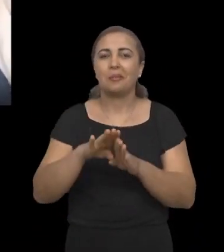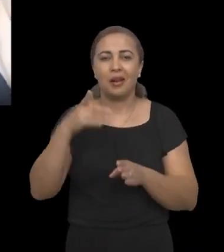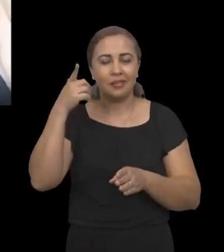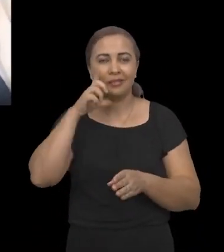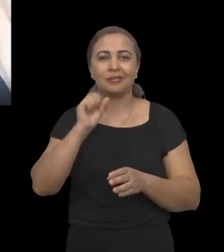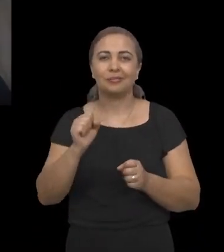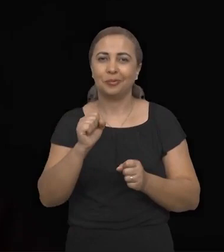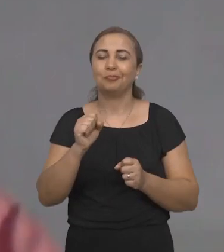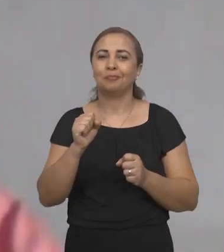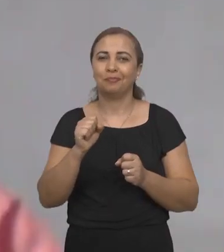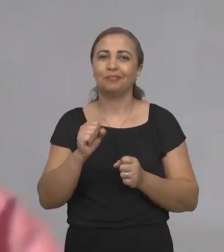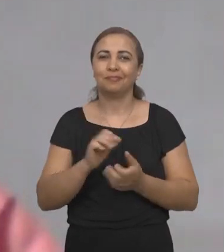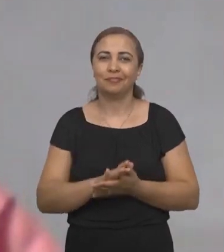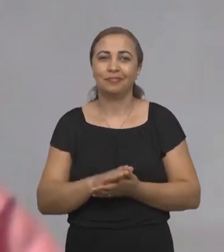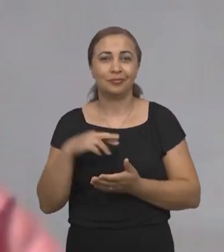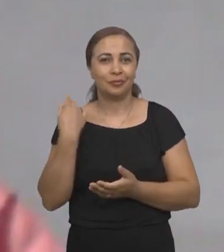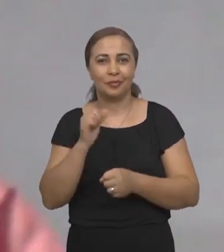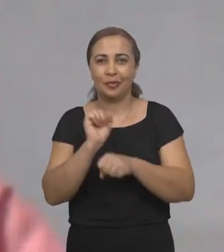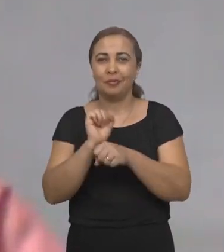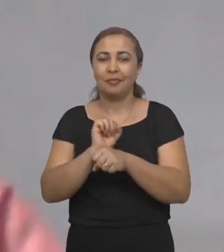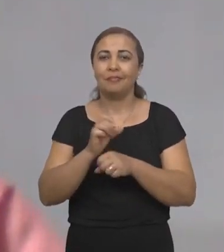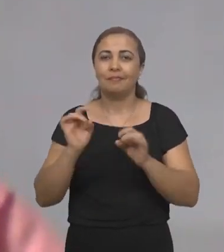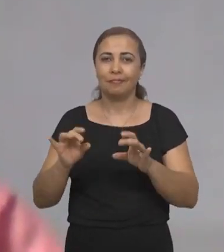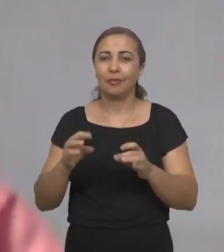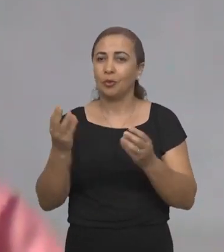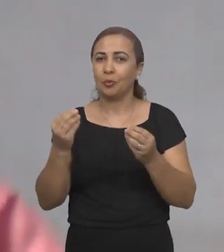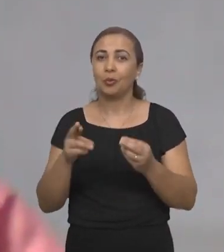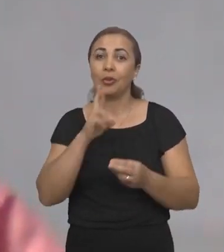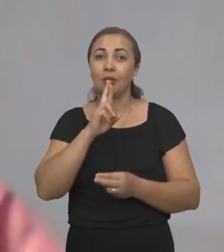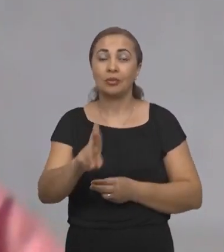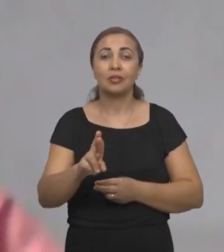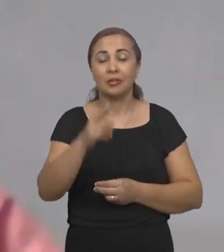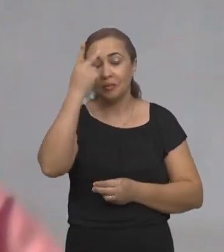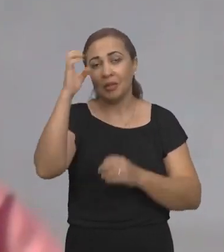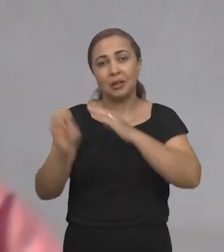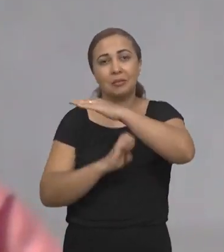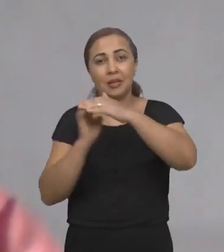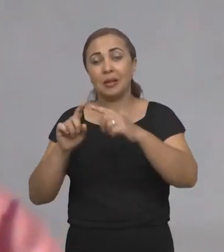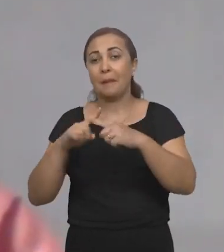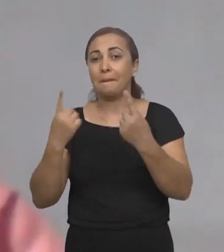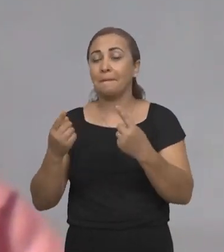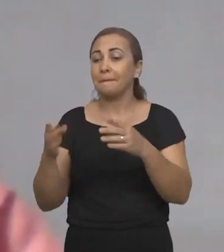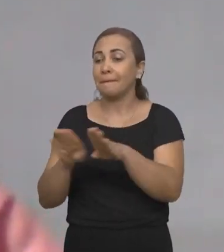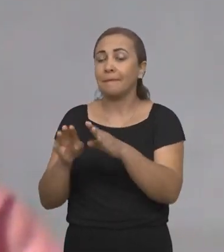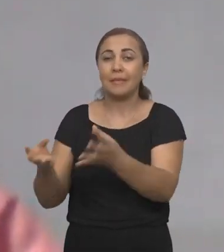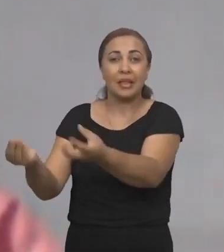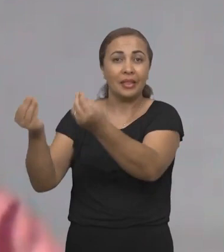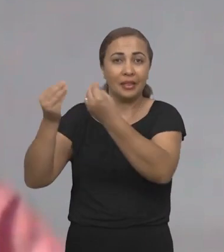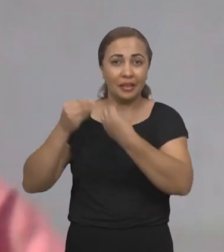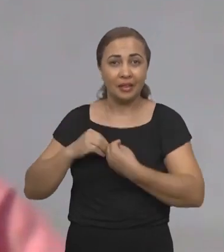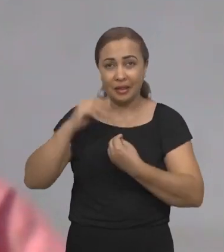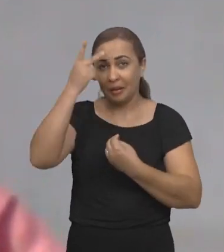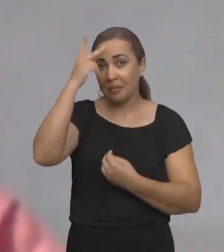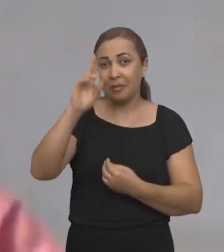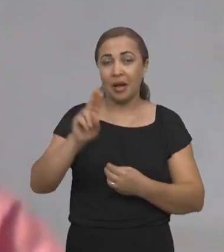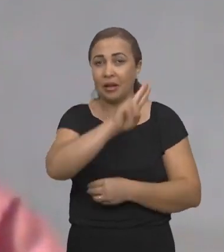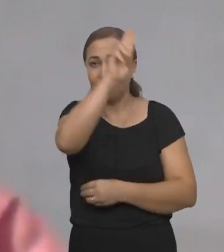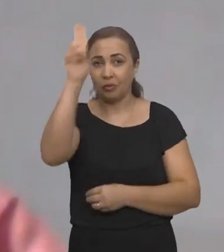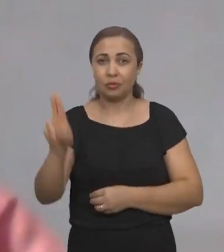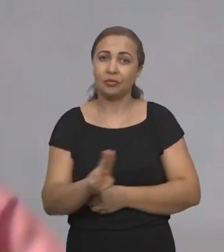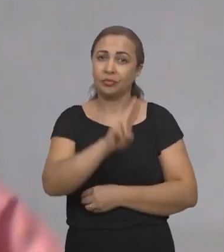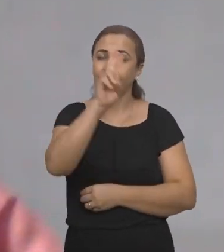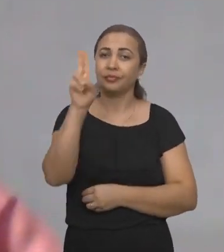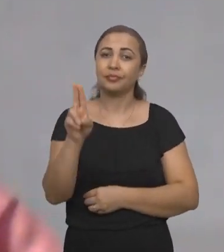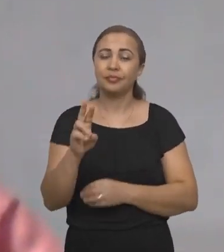também são grandes. A gente espera que deixe muito resultado para a empresa, mas que também entregue e deixe para